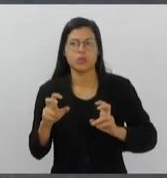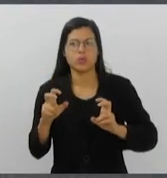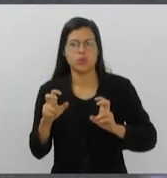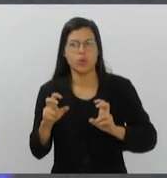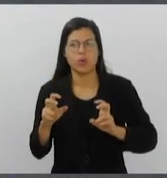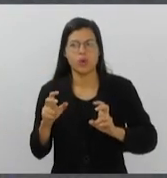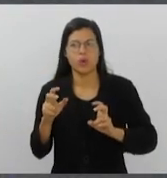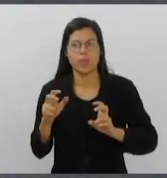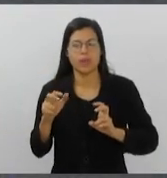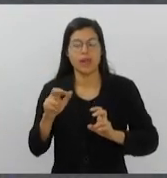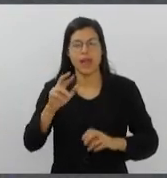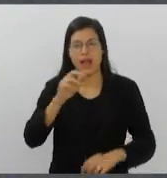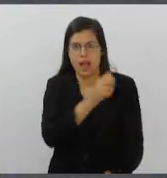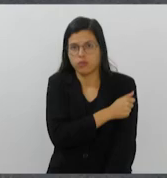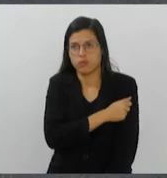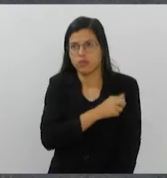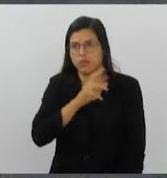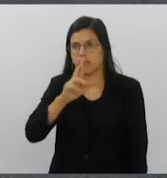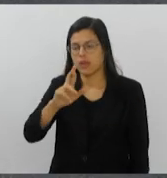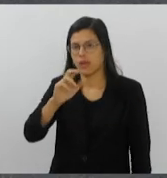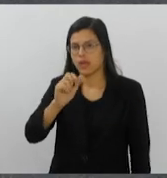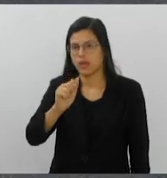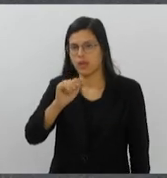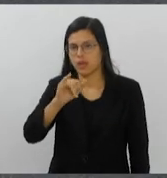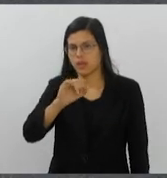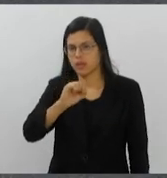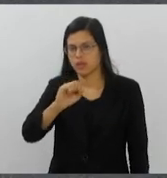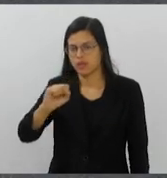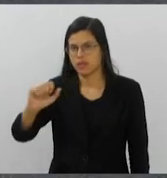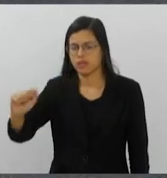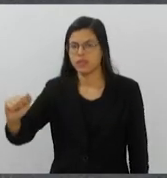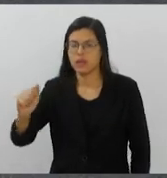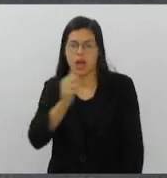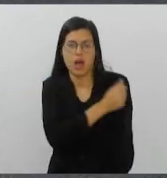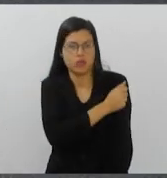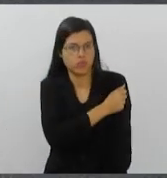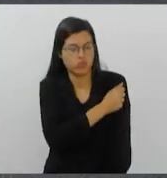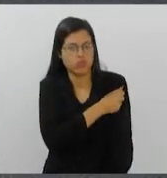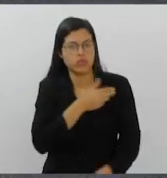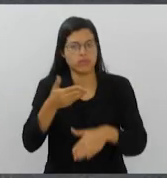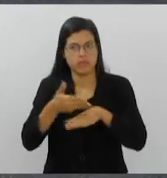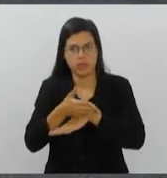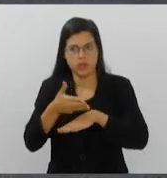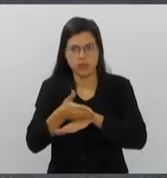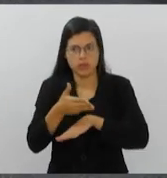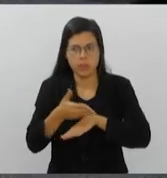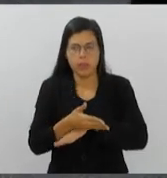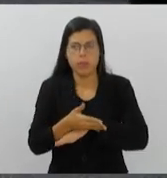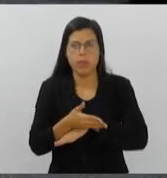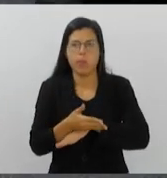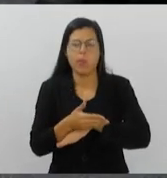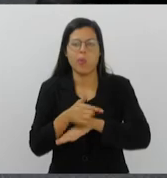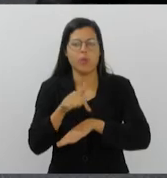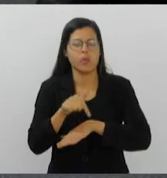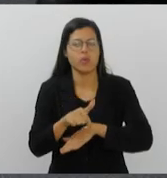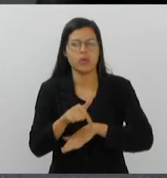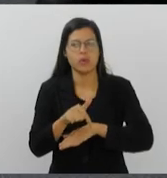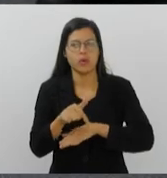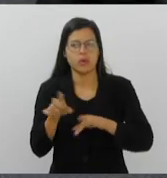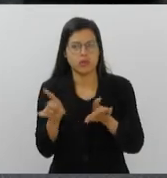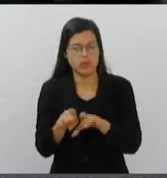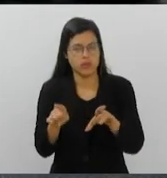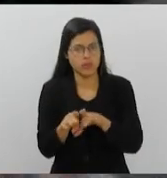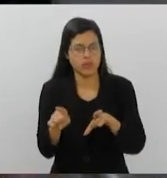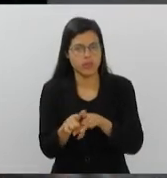aluna Raíssa Reis Duarte, uma estudante que participou dessa nossa edição, e